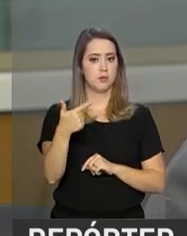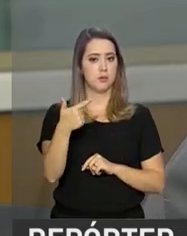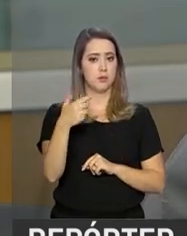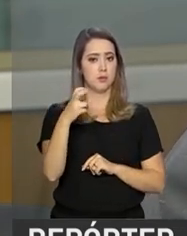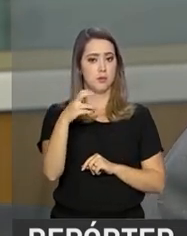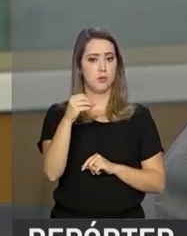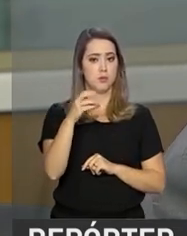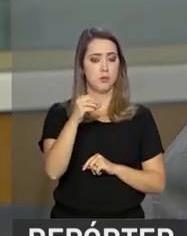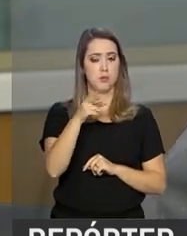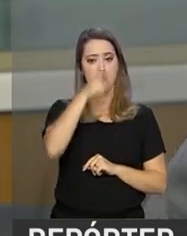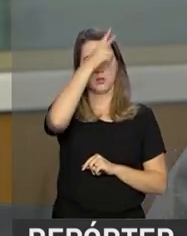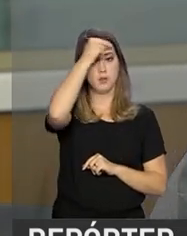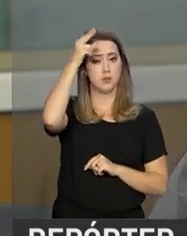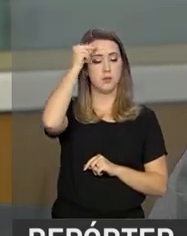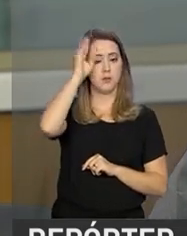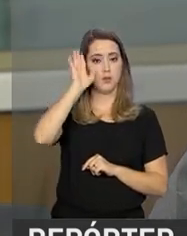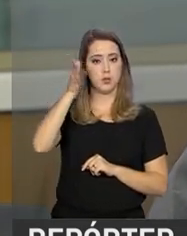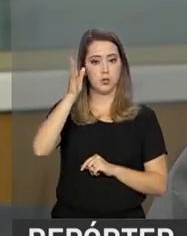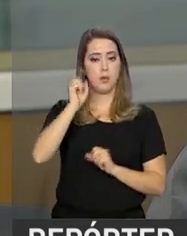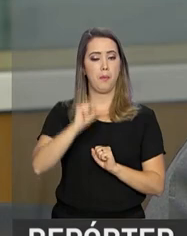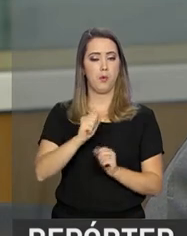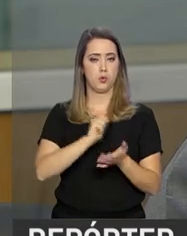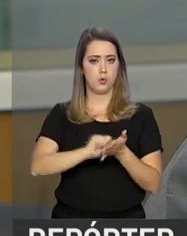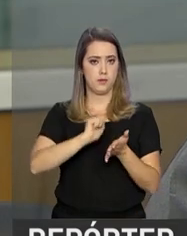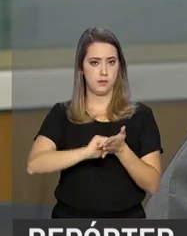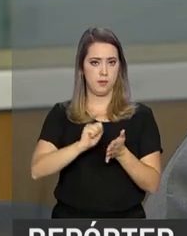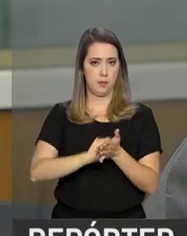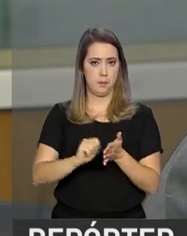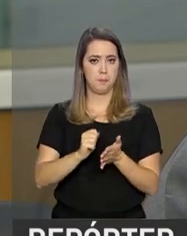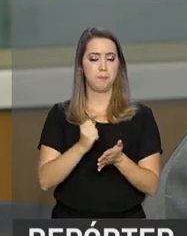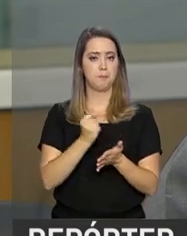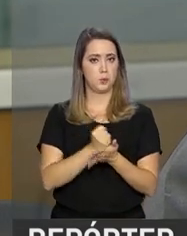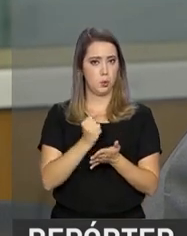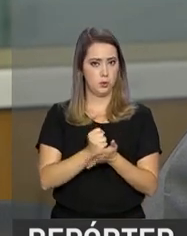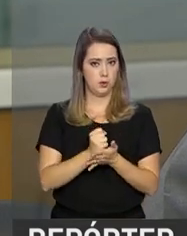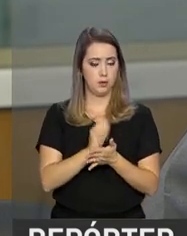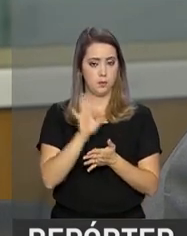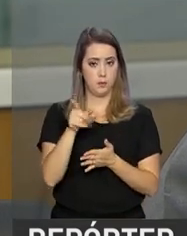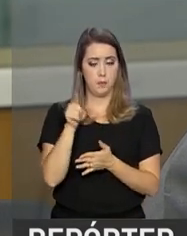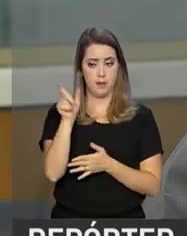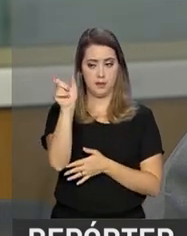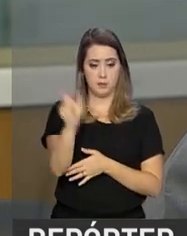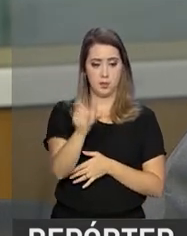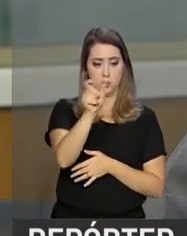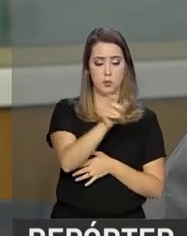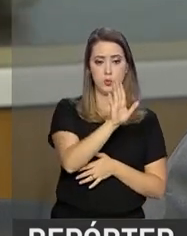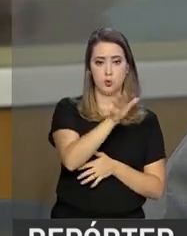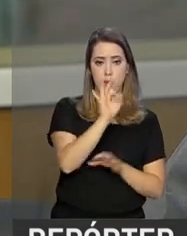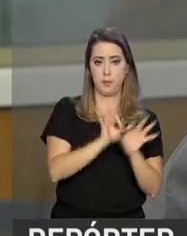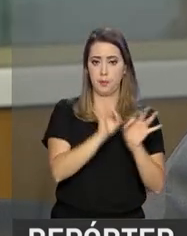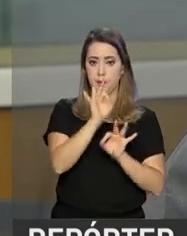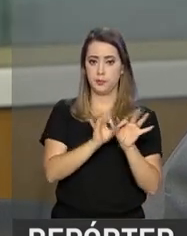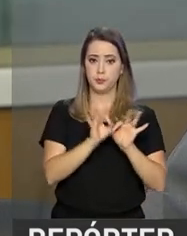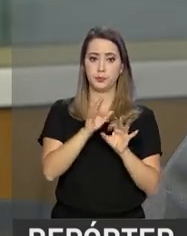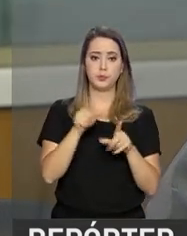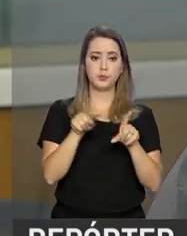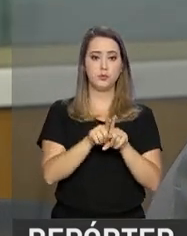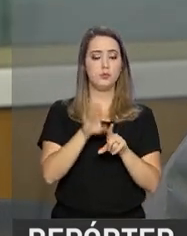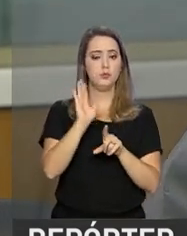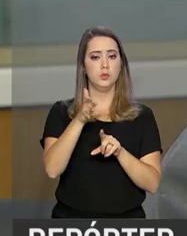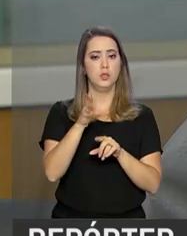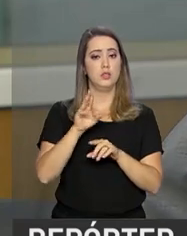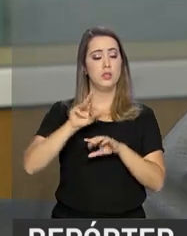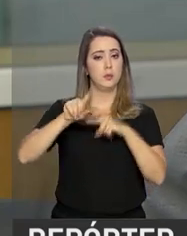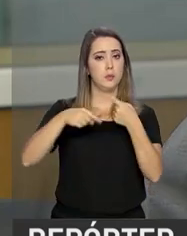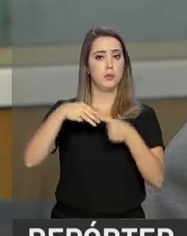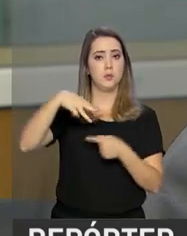prefeitos que já estão habilitados a assinar o contrato esses prefeitos vão estar já preparados habilitados para a partir de